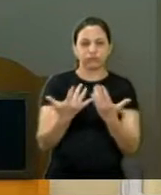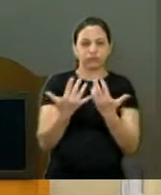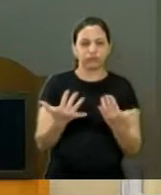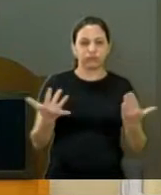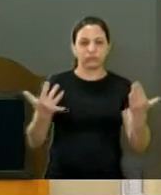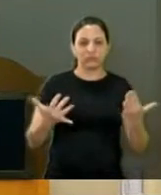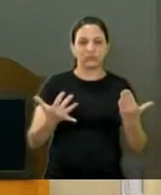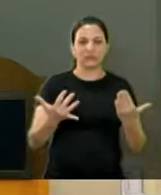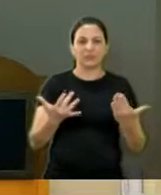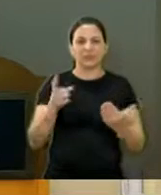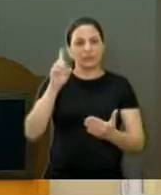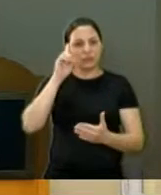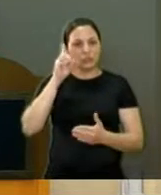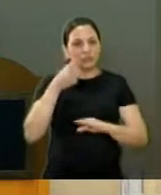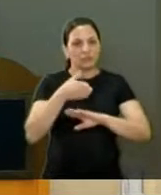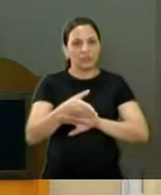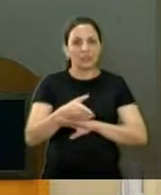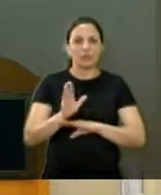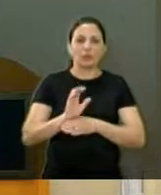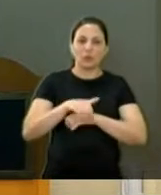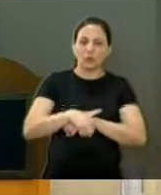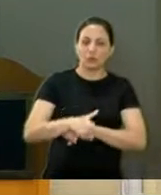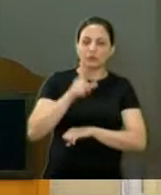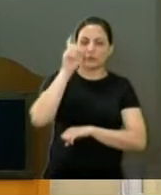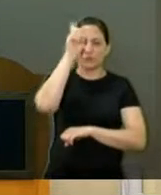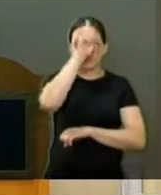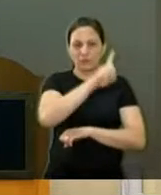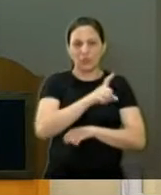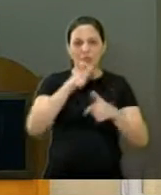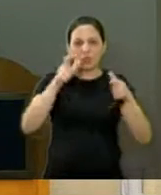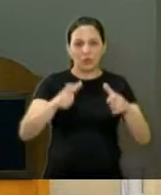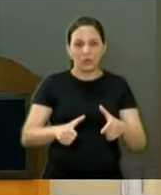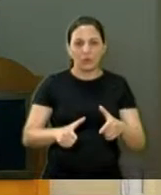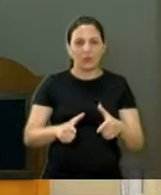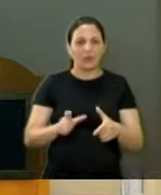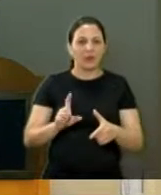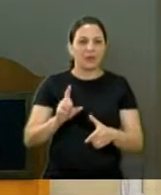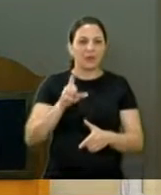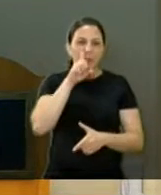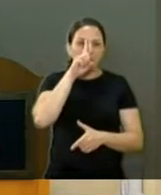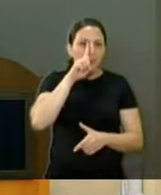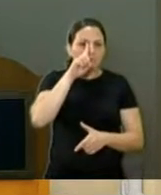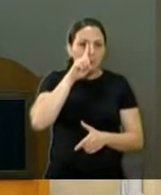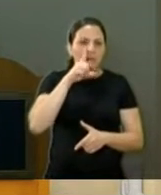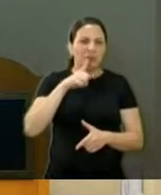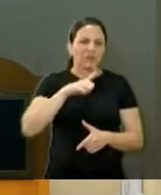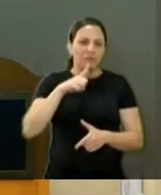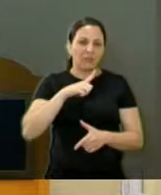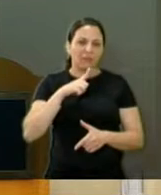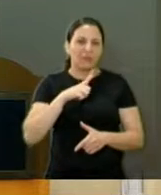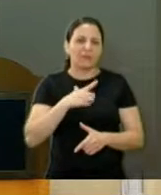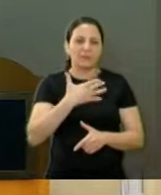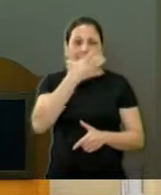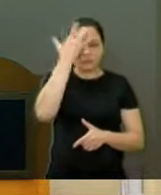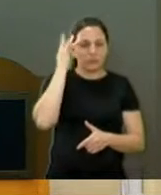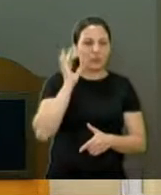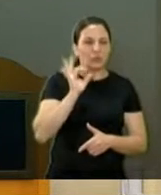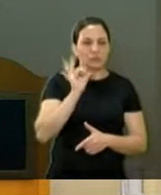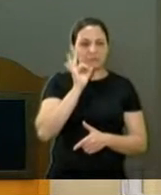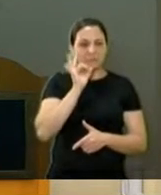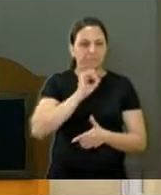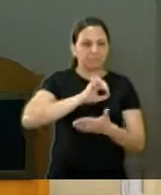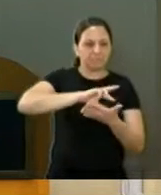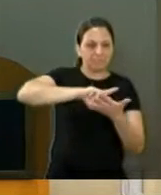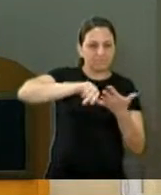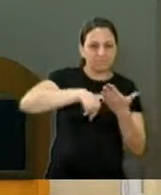imagina a noite ali é um local que está buscando mensah lubre porque lá está juntando dependente quintal e quem